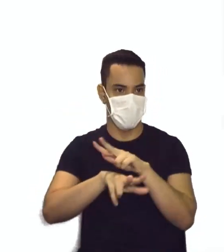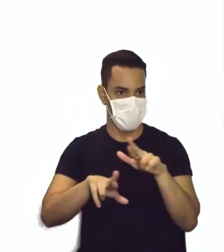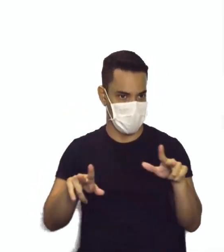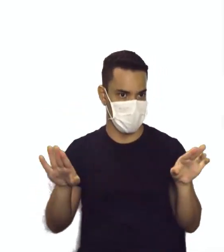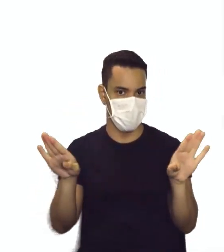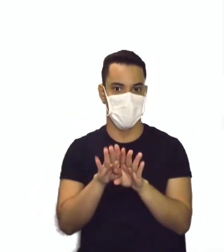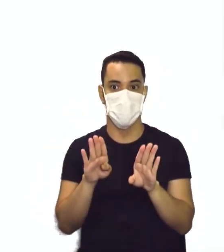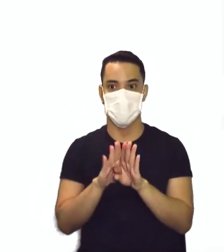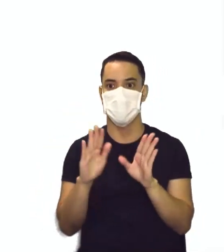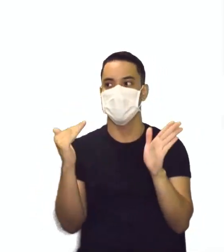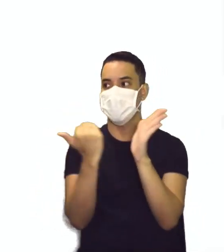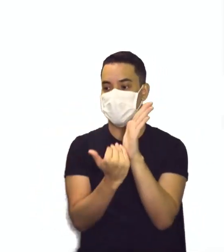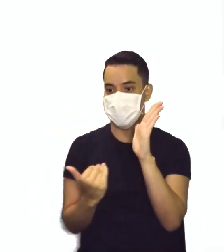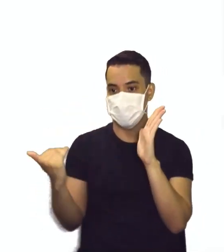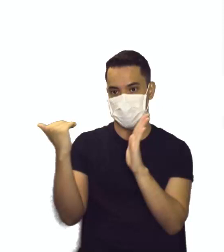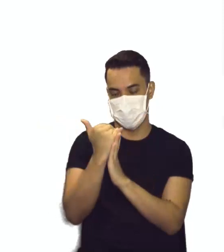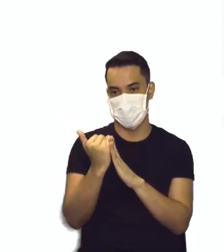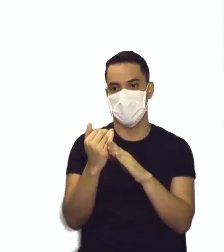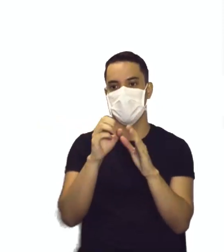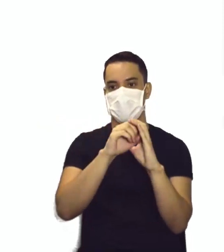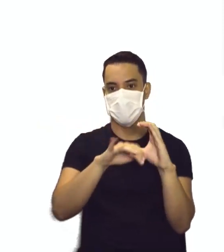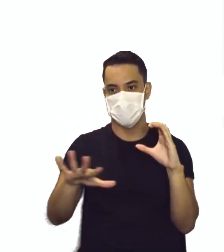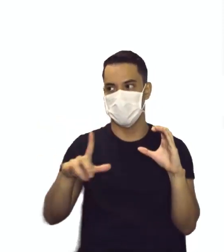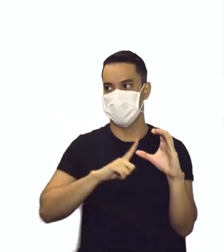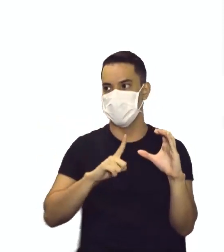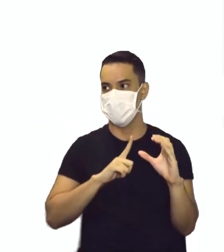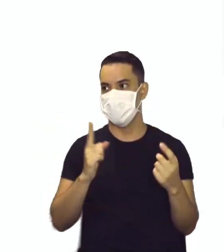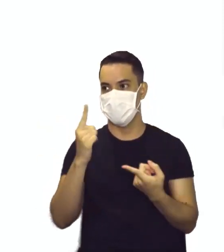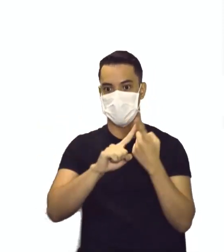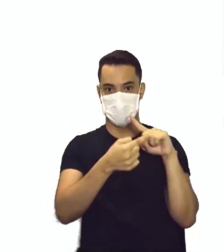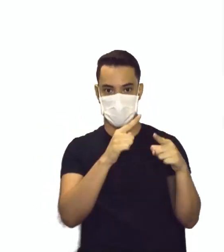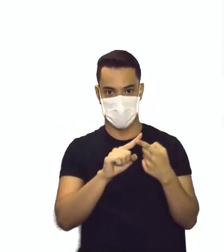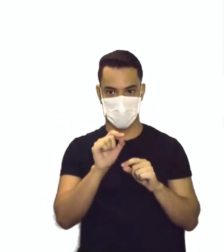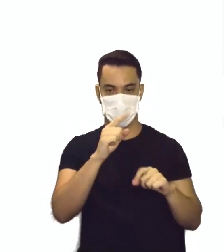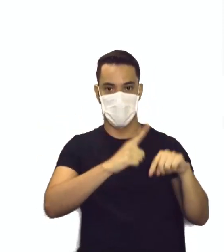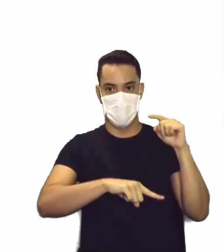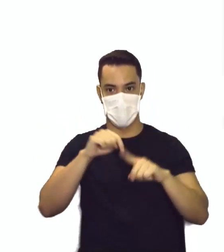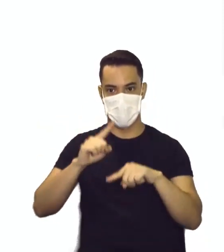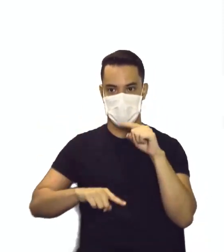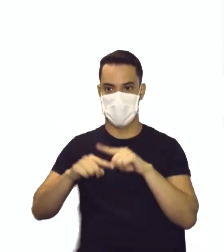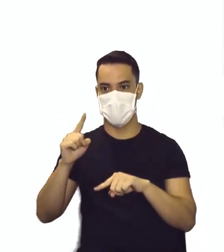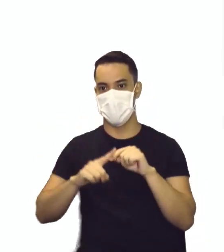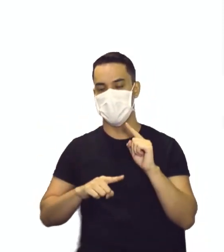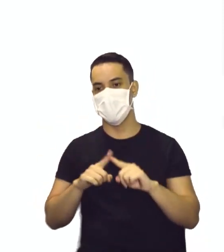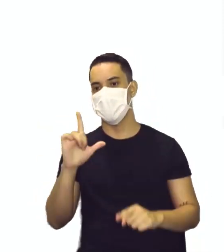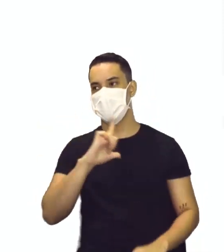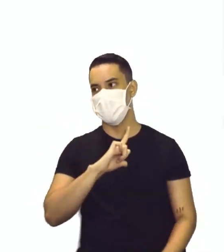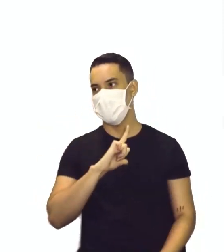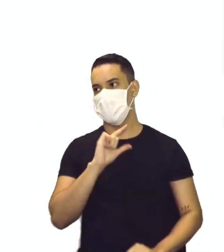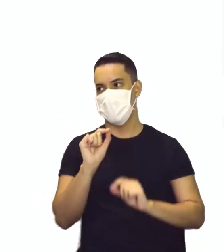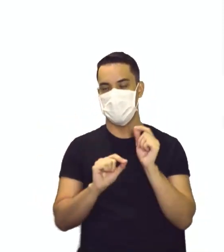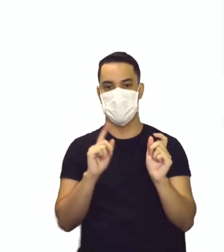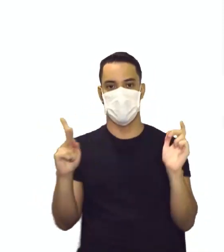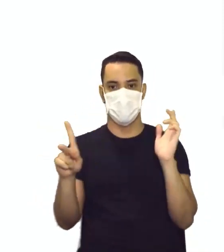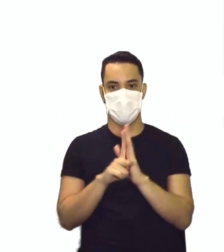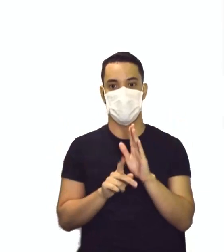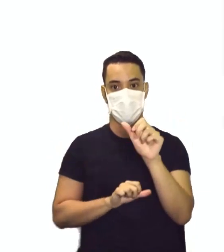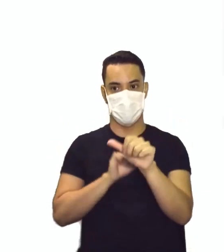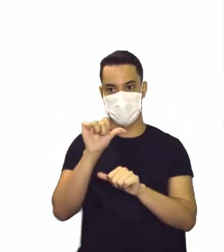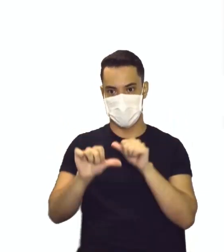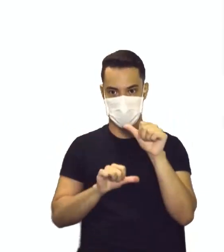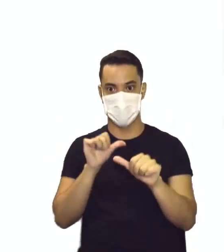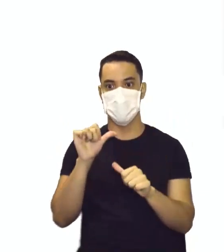os supercondutores, nós relacionamos aqueles materiais que quando tem as suas condições aí alteradas,